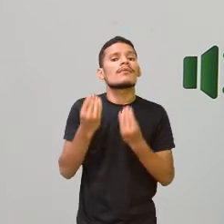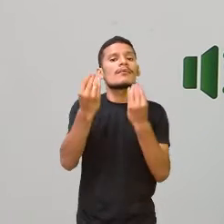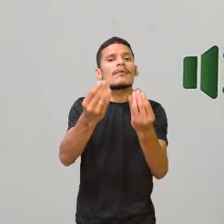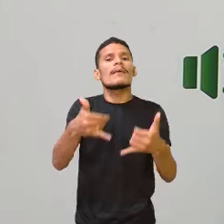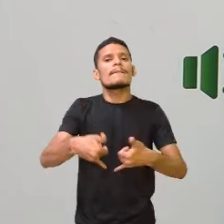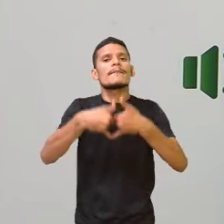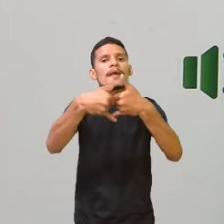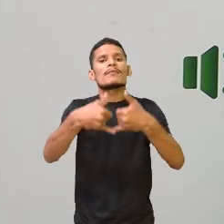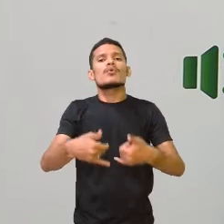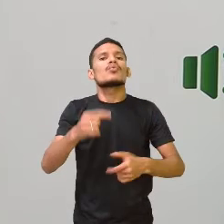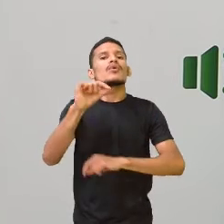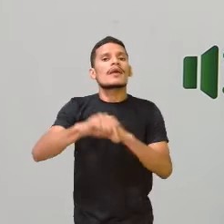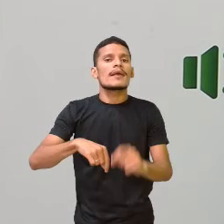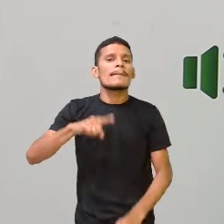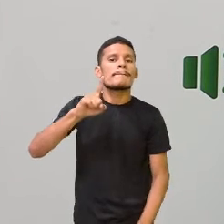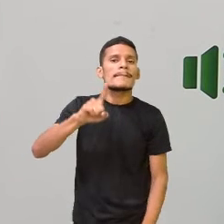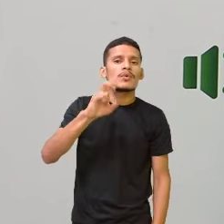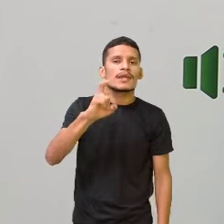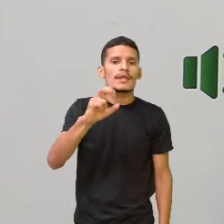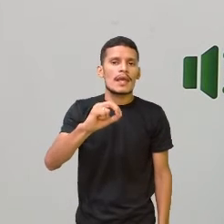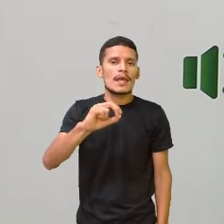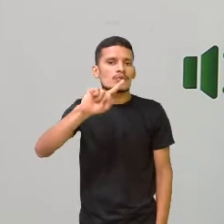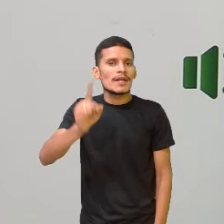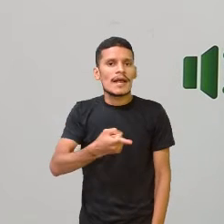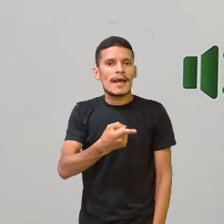prêmio de R$ 1.500, olha aí,